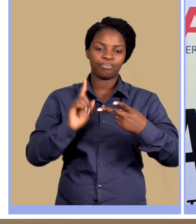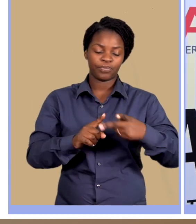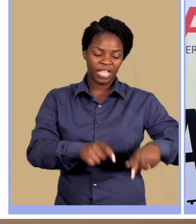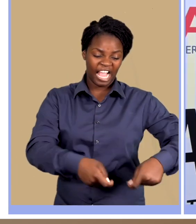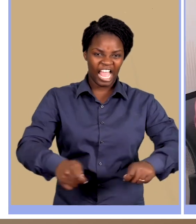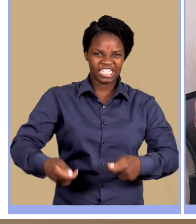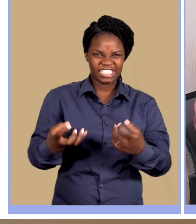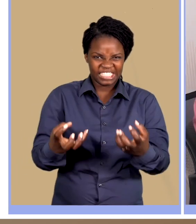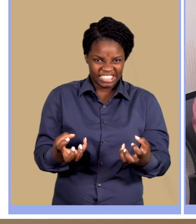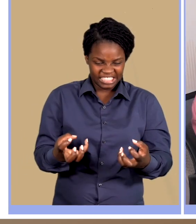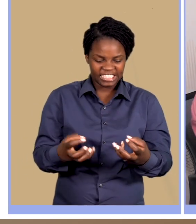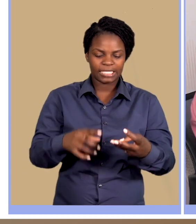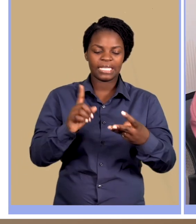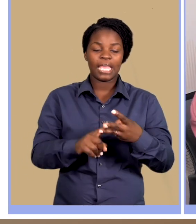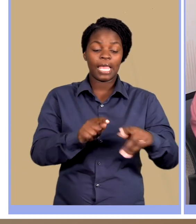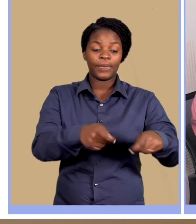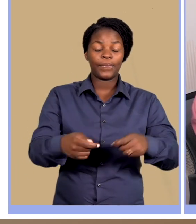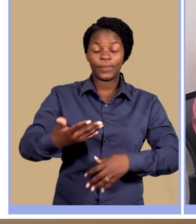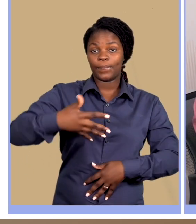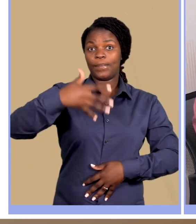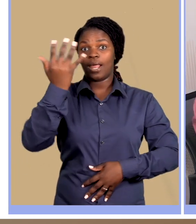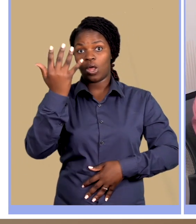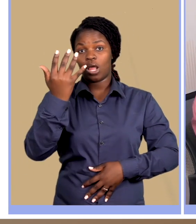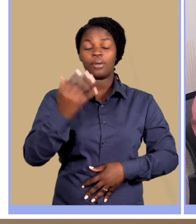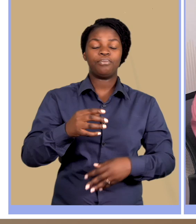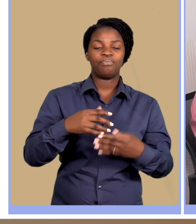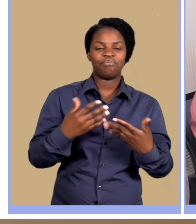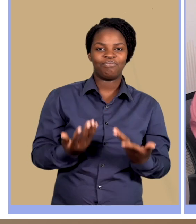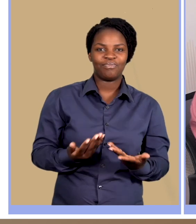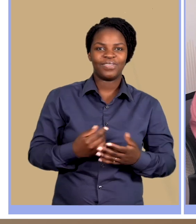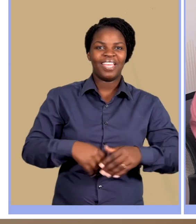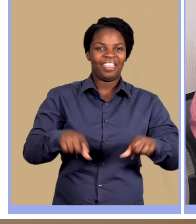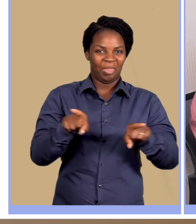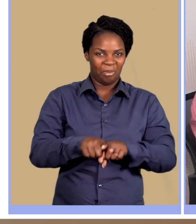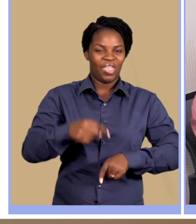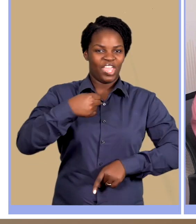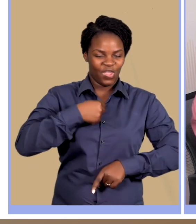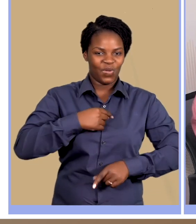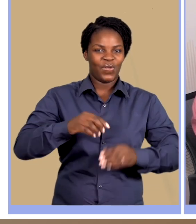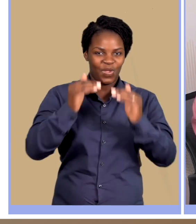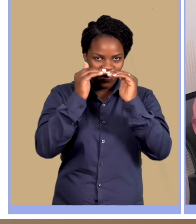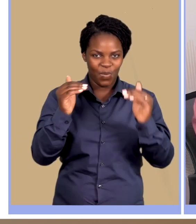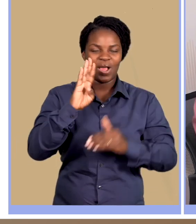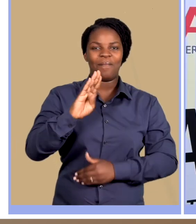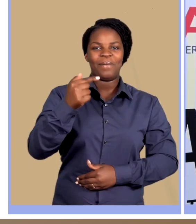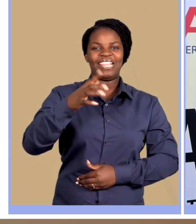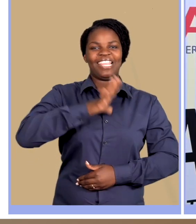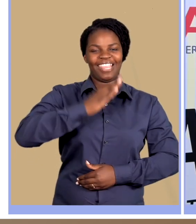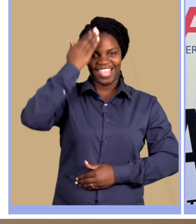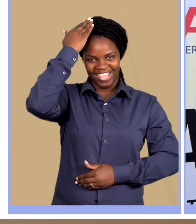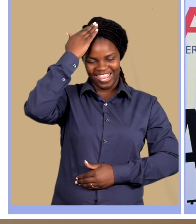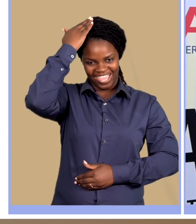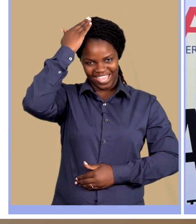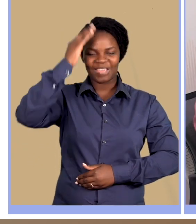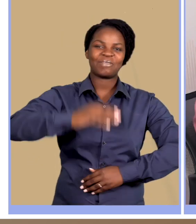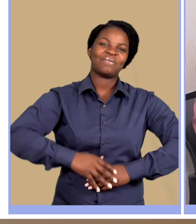preto, calças jeans e sapatilha branca, e se há uma coisa em comum que tem com o Rafael Bata é careca.